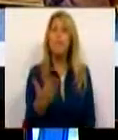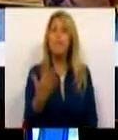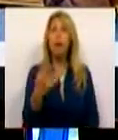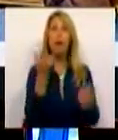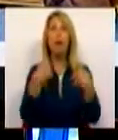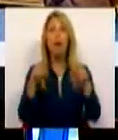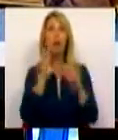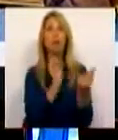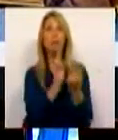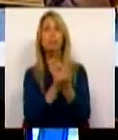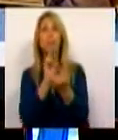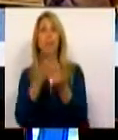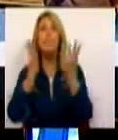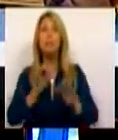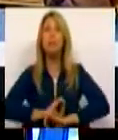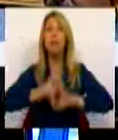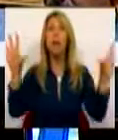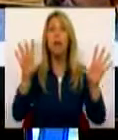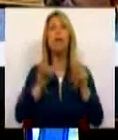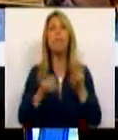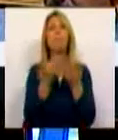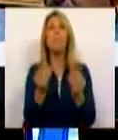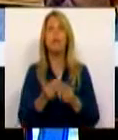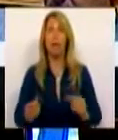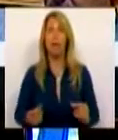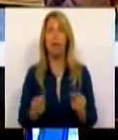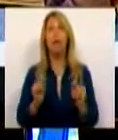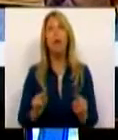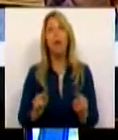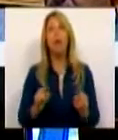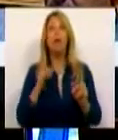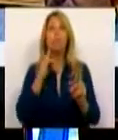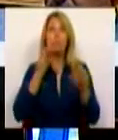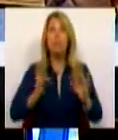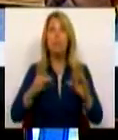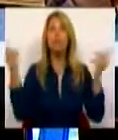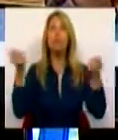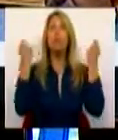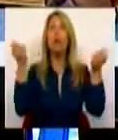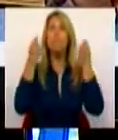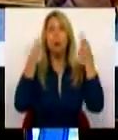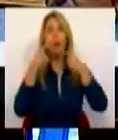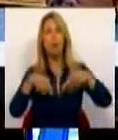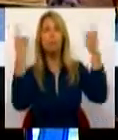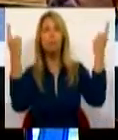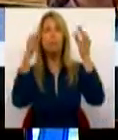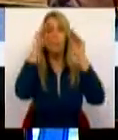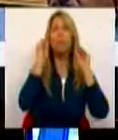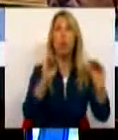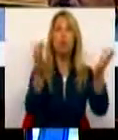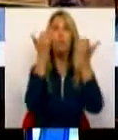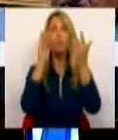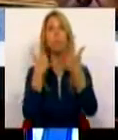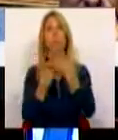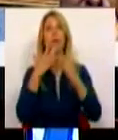para que se proceda a um cabal esclarecimento sobre esta matéria. É fundamental promover campanhas que, de forma pedagógica e informativa, esclareçam a